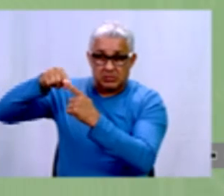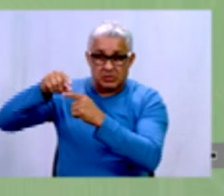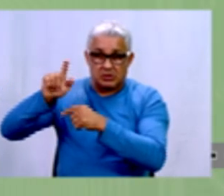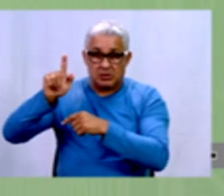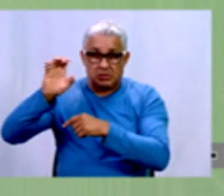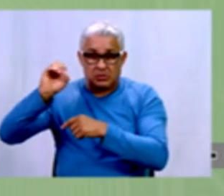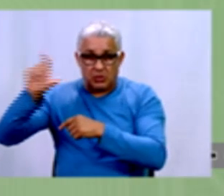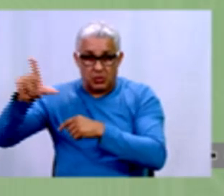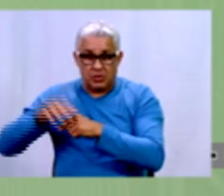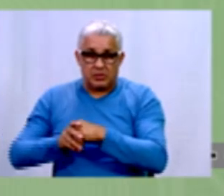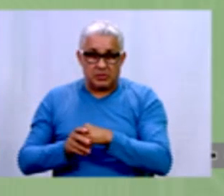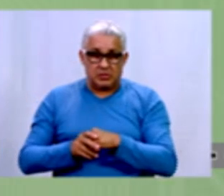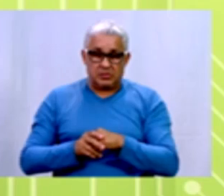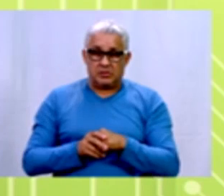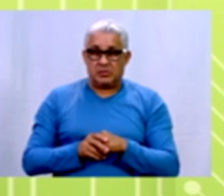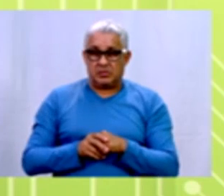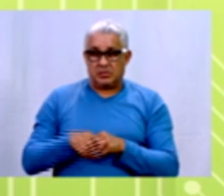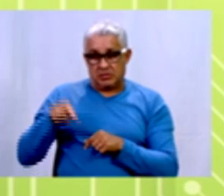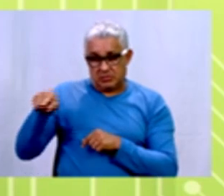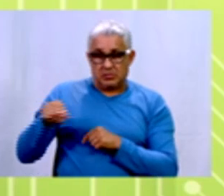gol. Então,